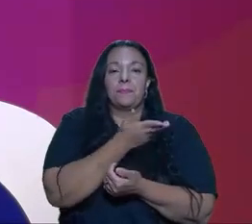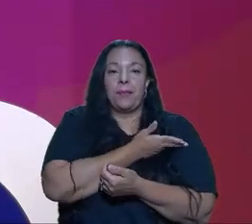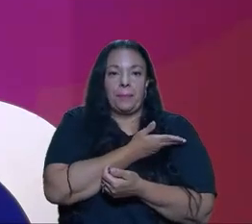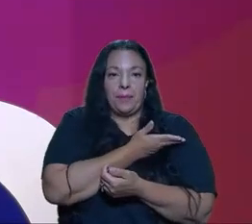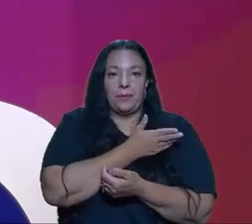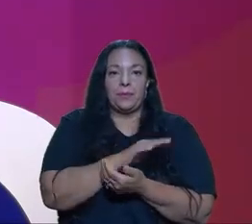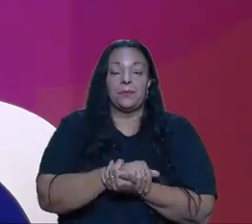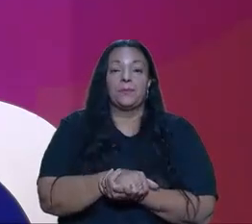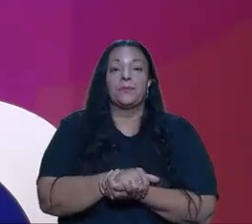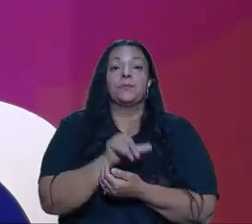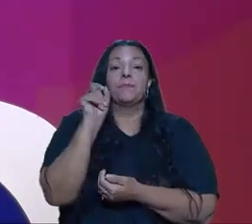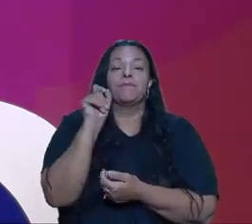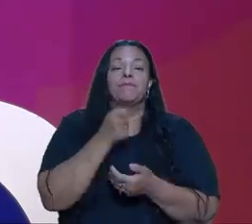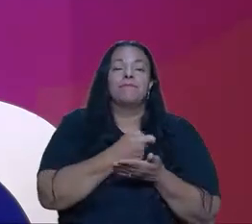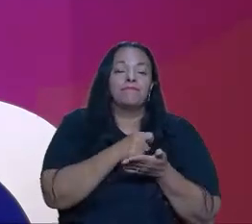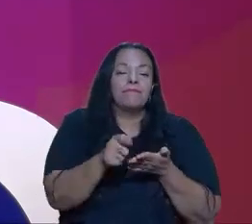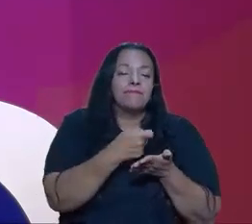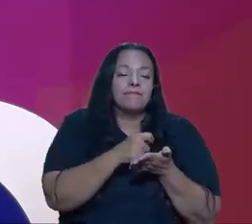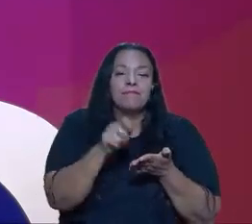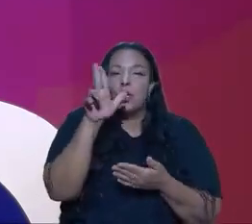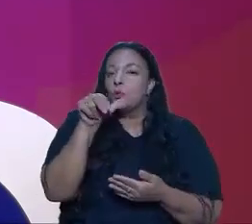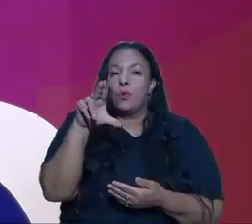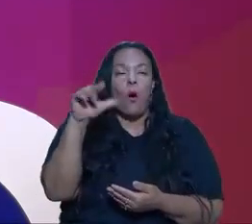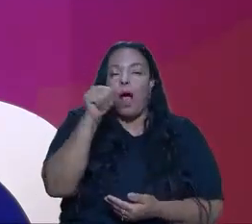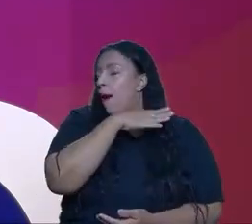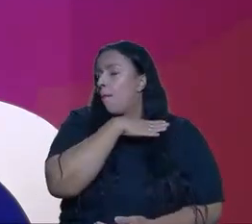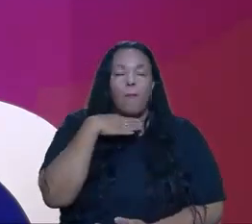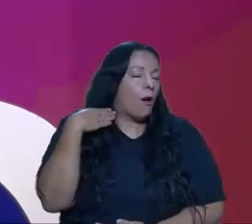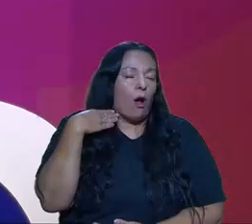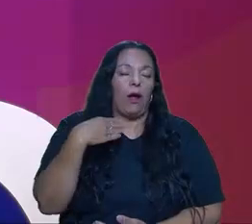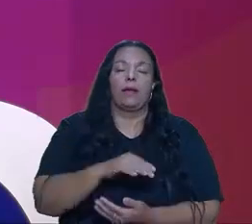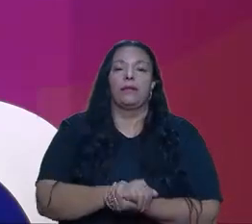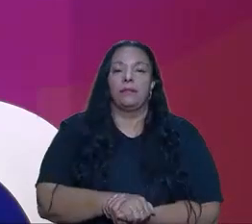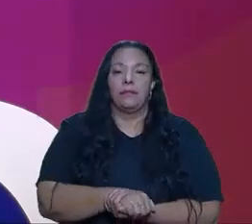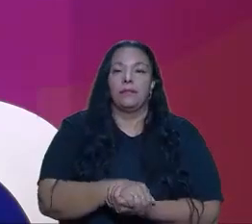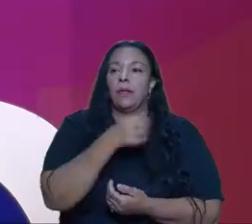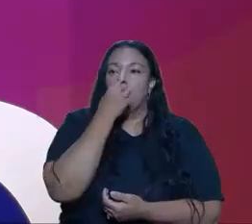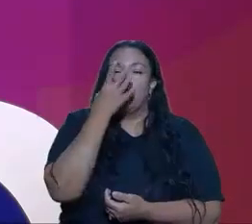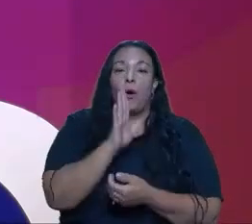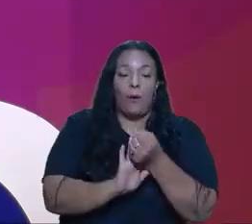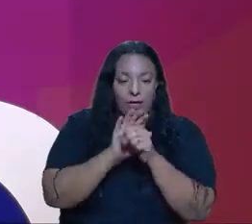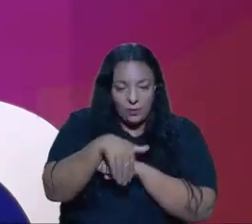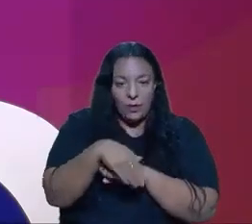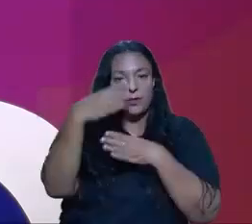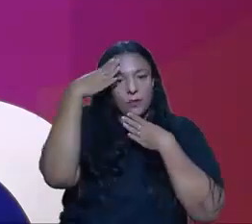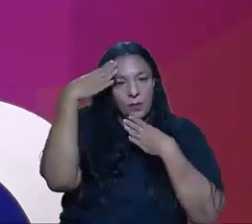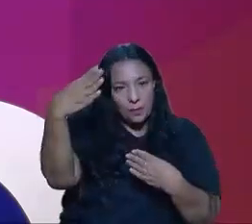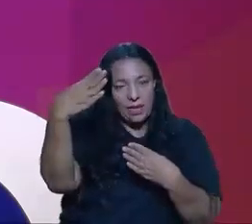Amigos, quem escreve nunca morre. Boa noite, muito obrigado.